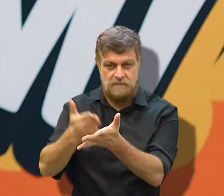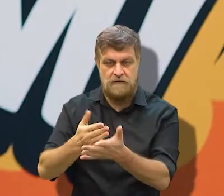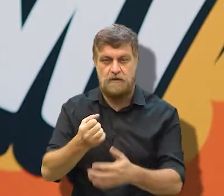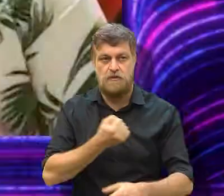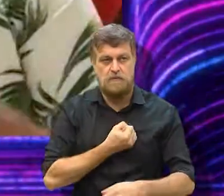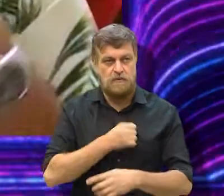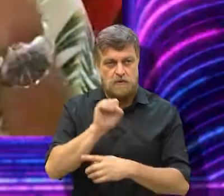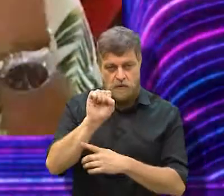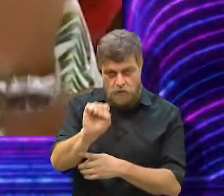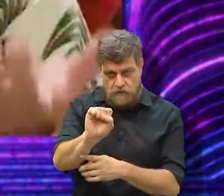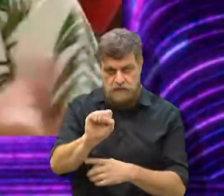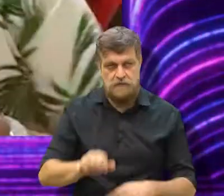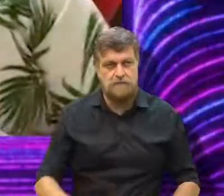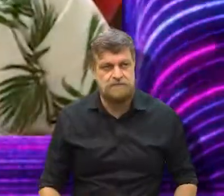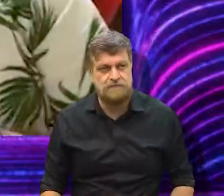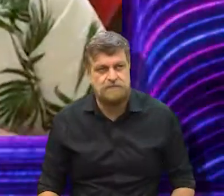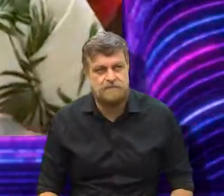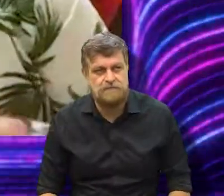número 8.